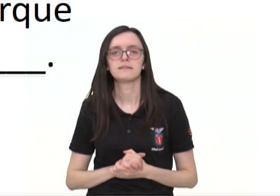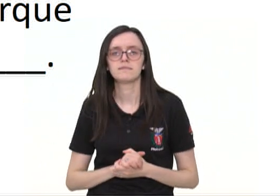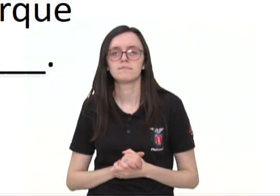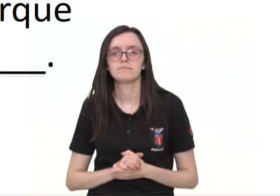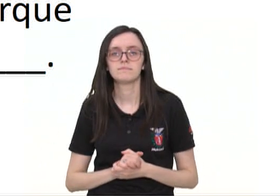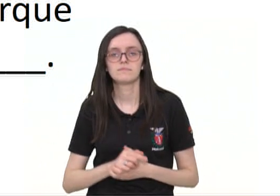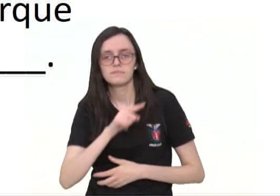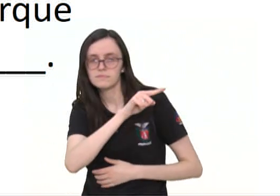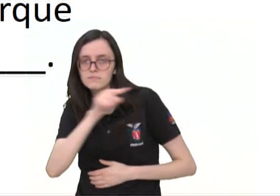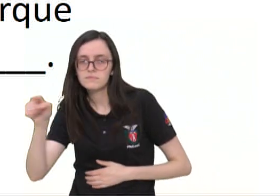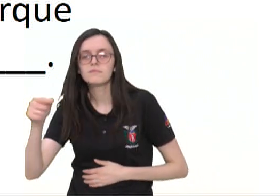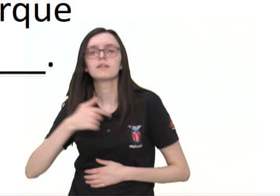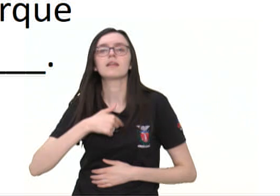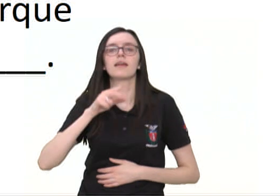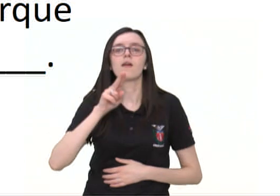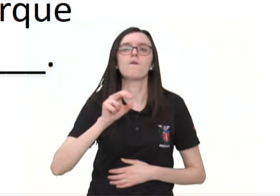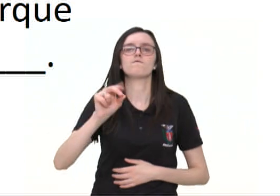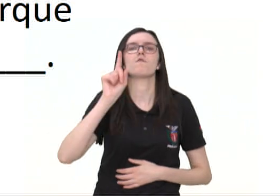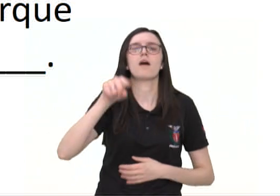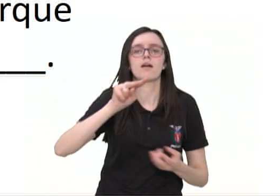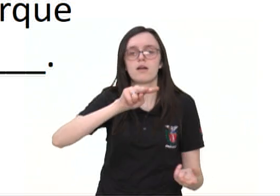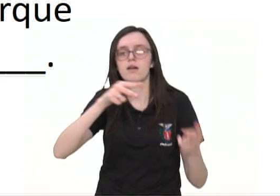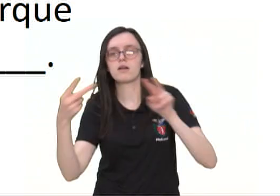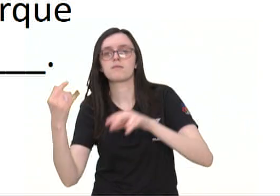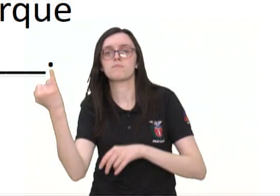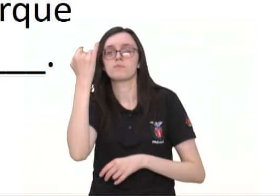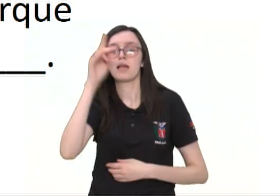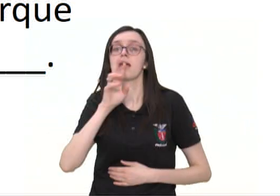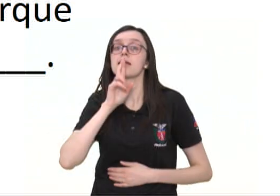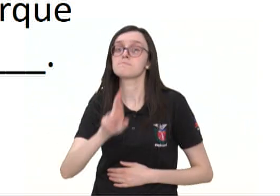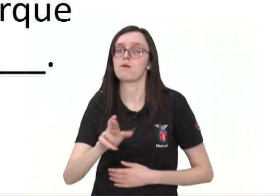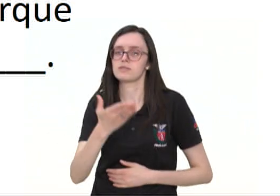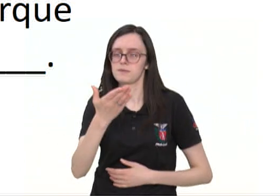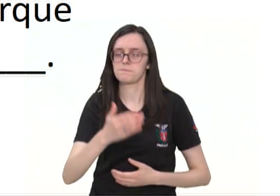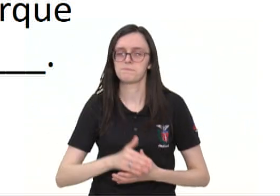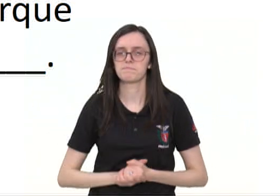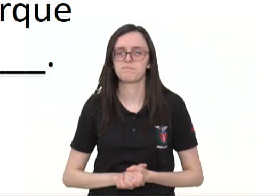eu falei, vocês vão transformar aí em resposta.